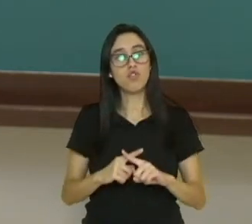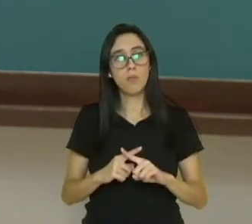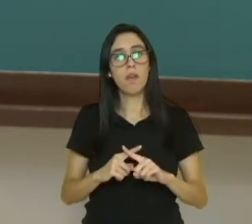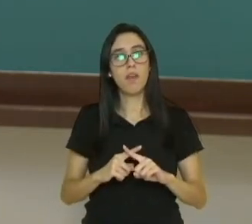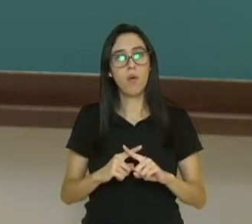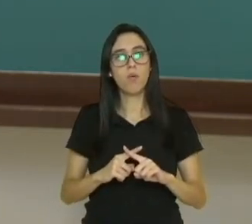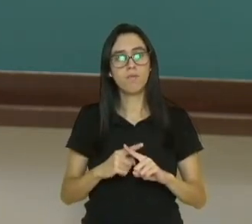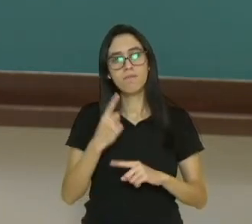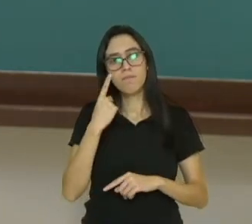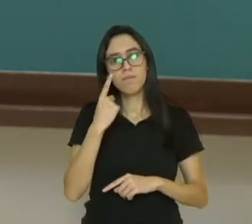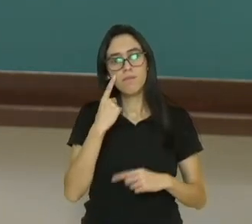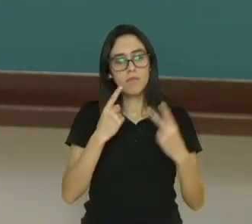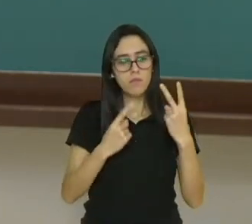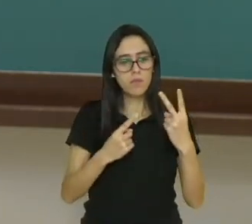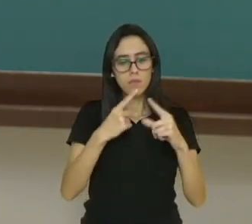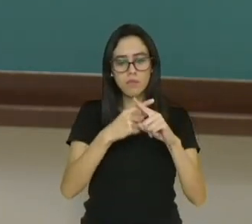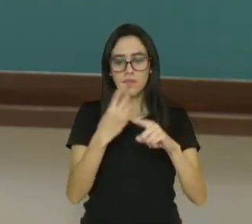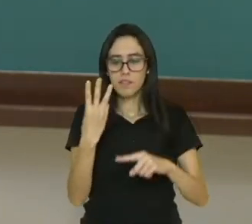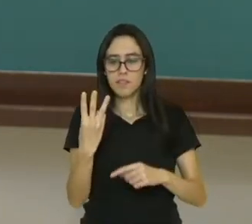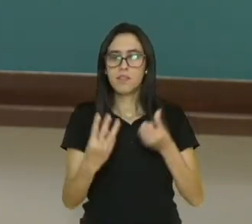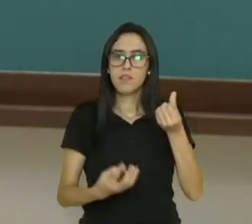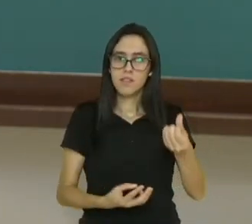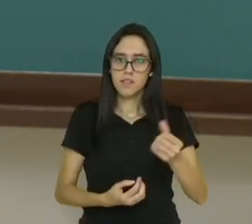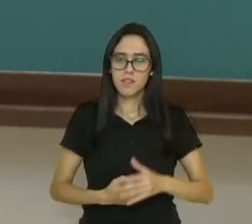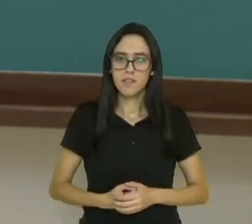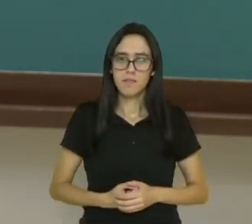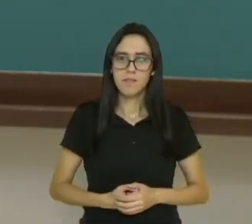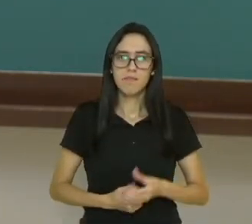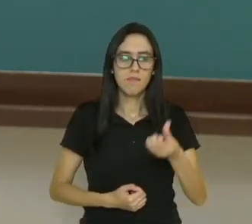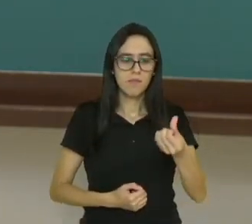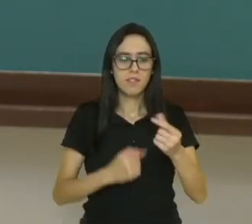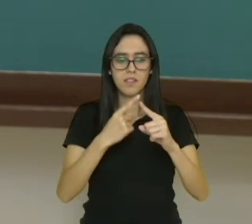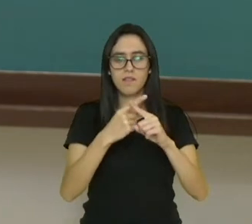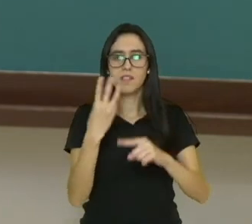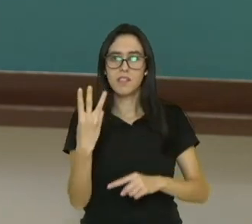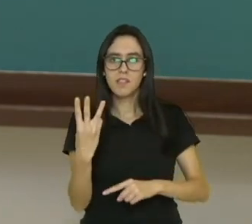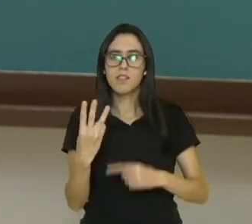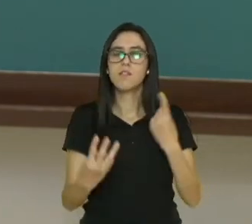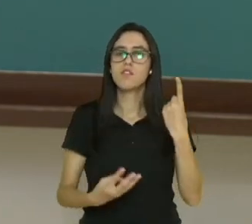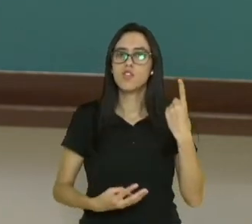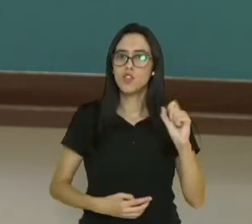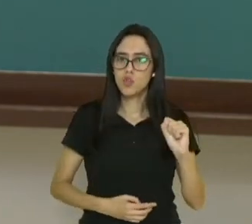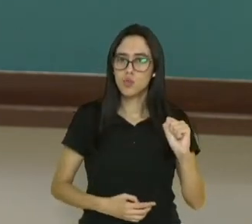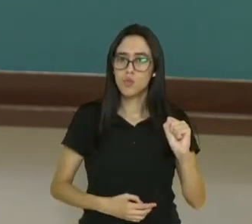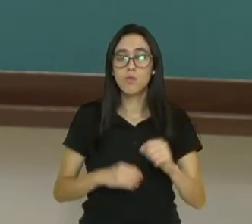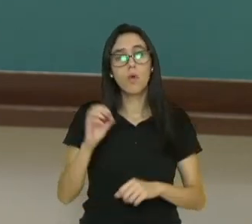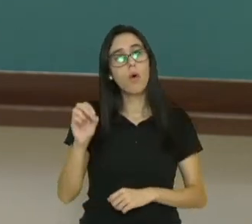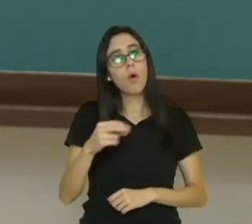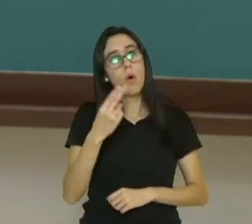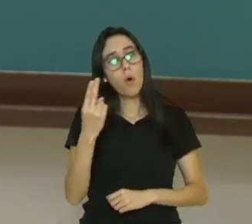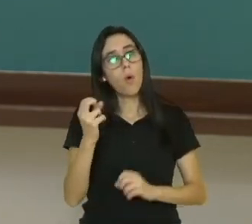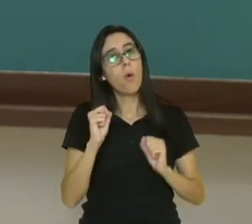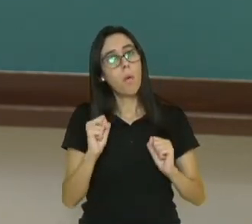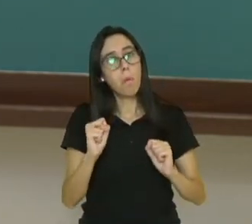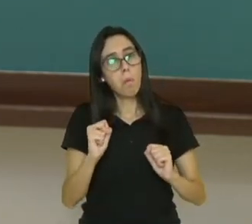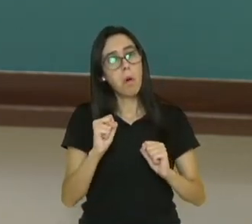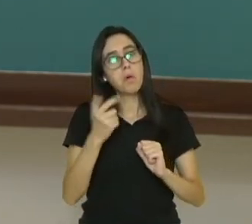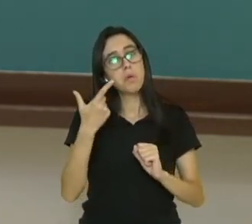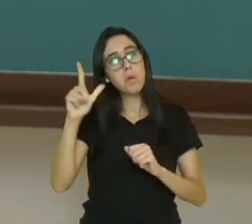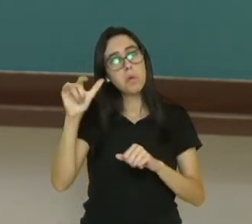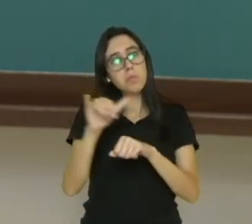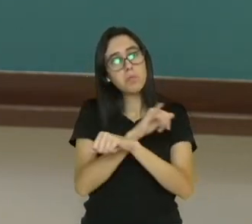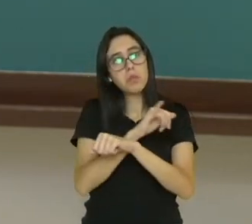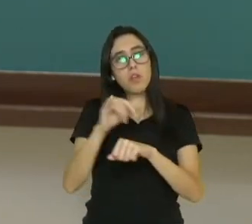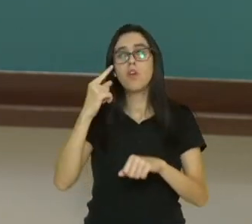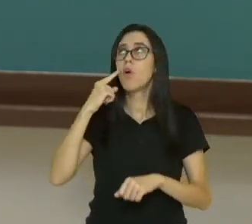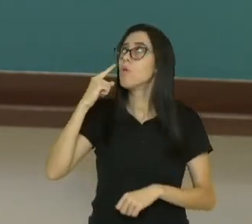2 vezes 3, 6. 6 vezes 3, 18. Ou posso escrever de outra maneira. 2 vezes, se o 3